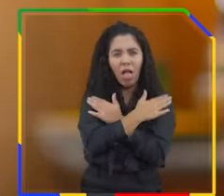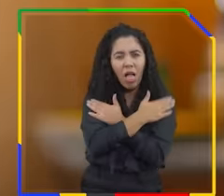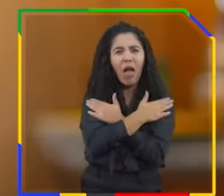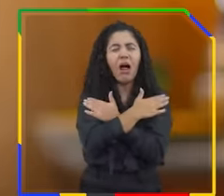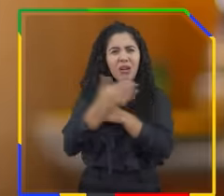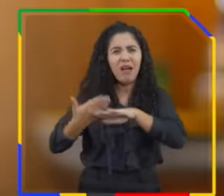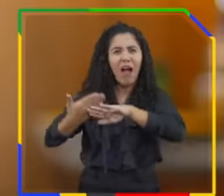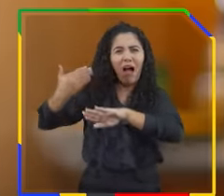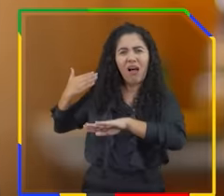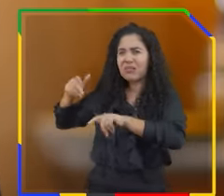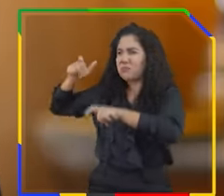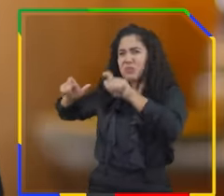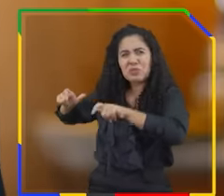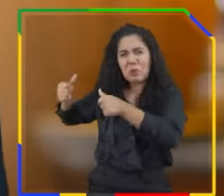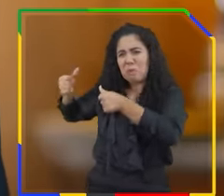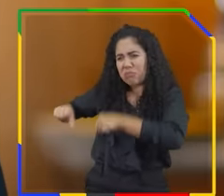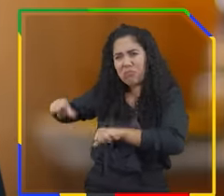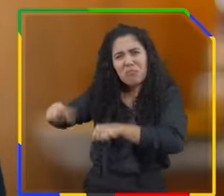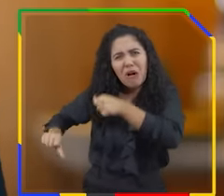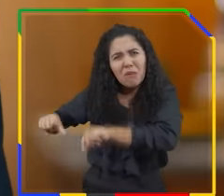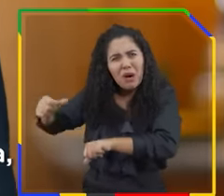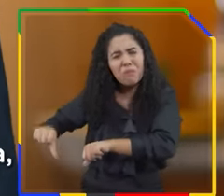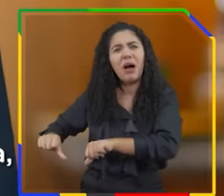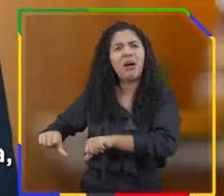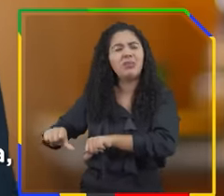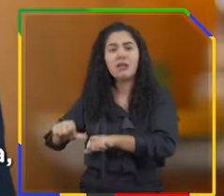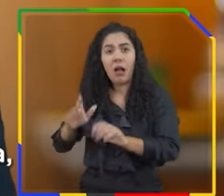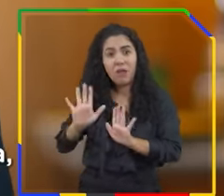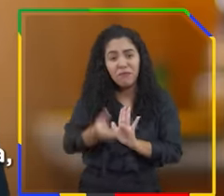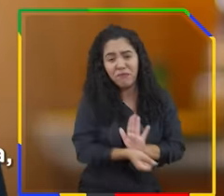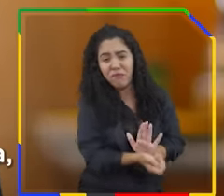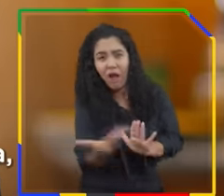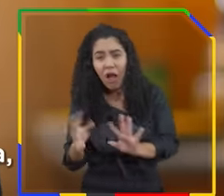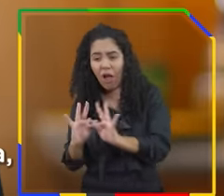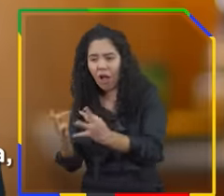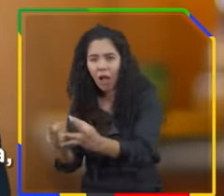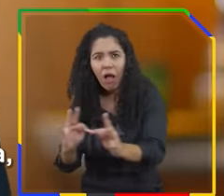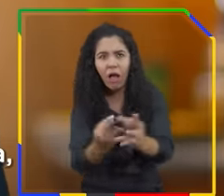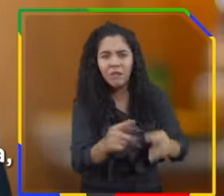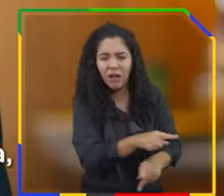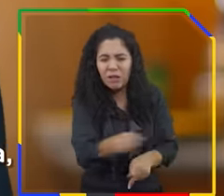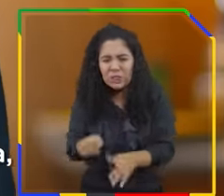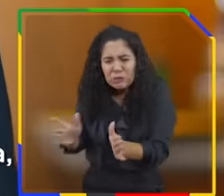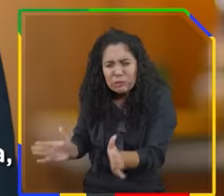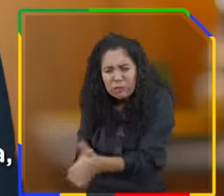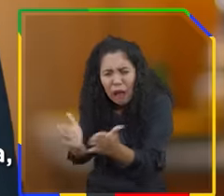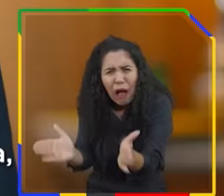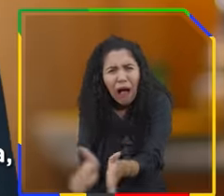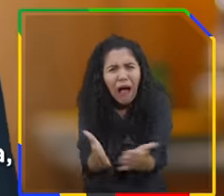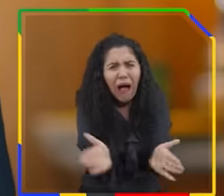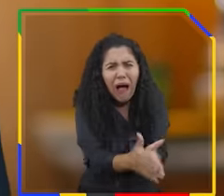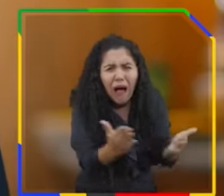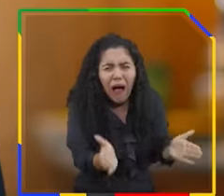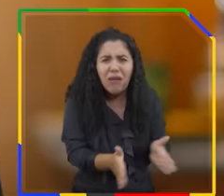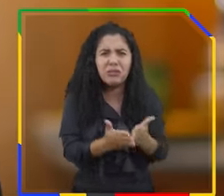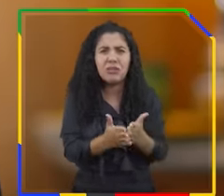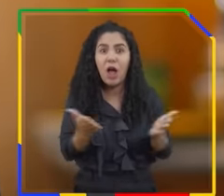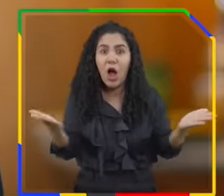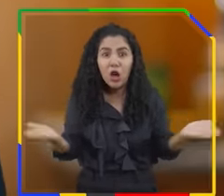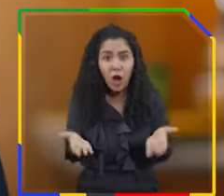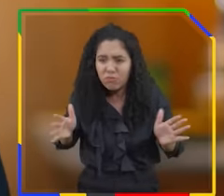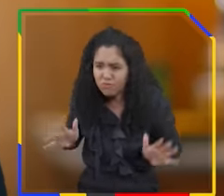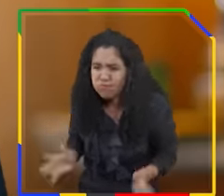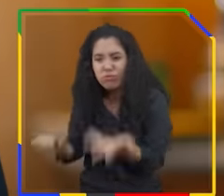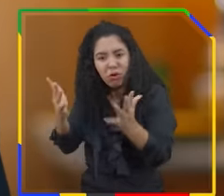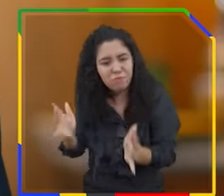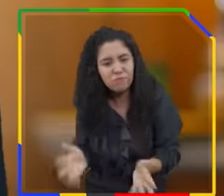que castigava a nossa gente no período anterior, colocando milhões de famílias abaixo da linha de pobreza, hoje está entre